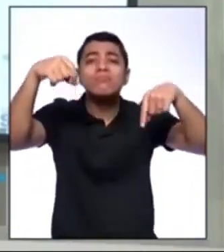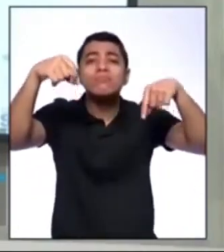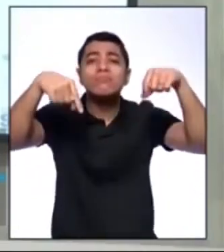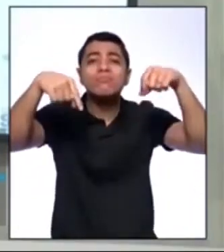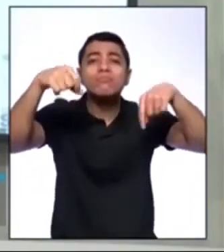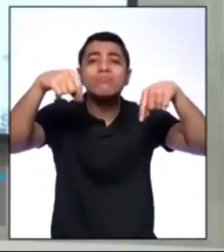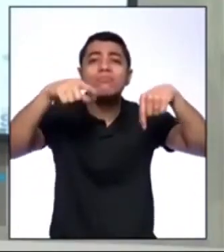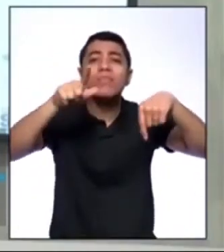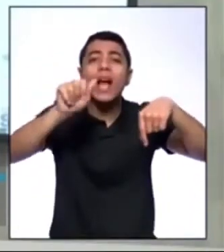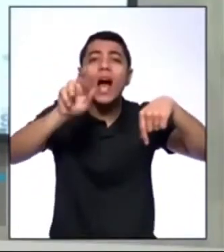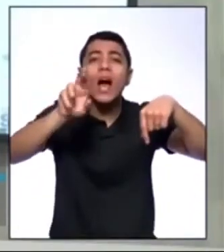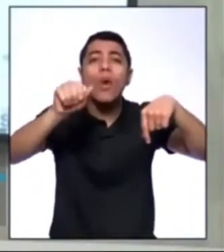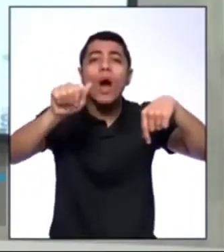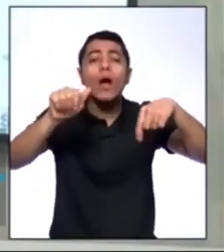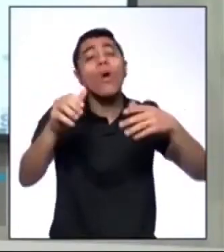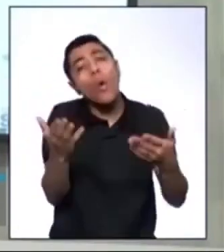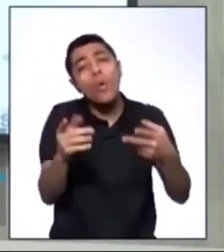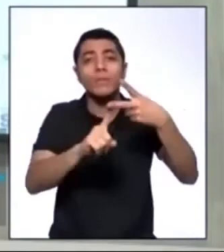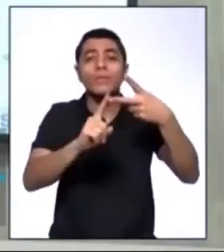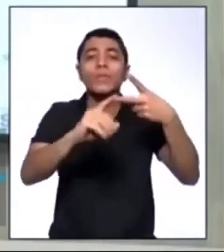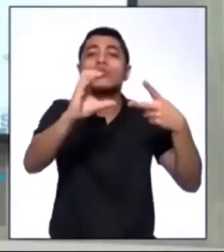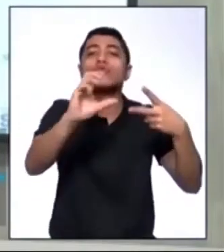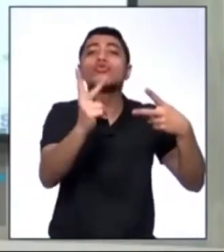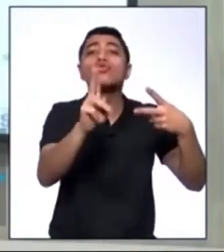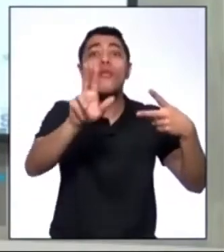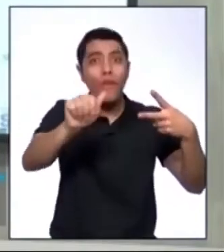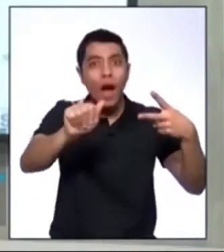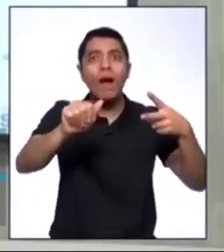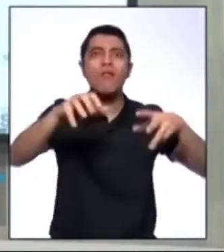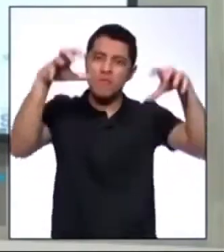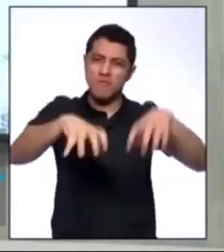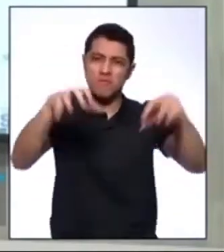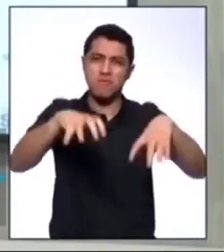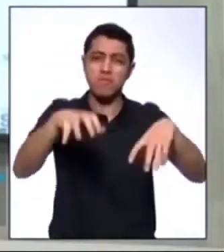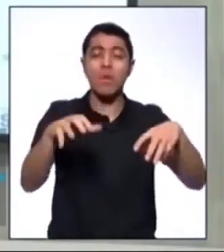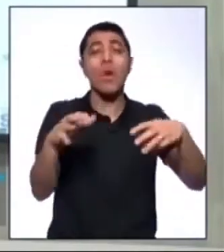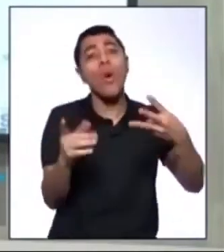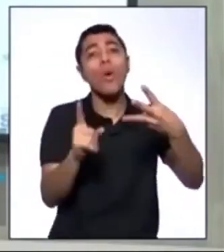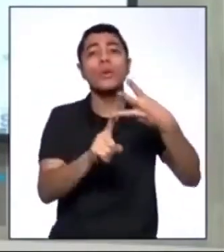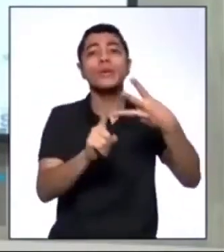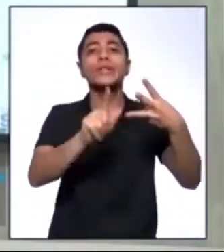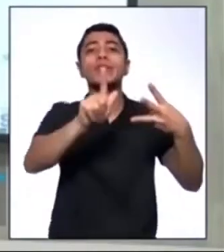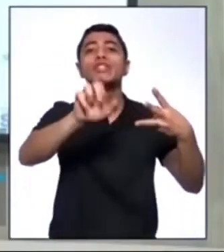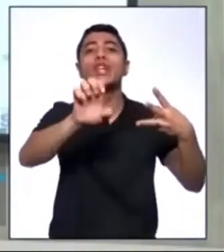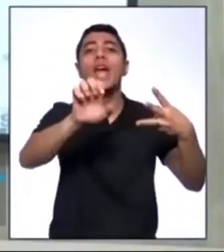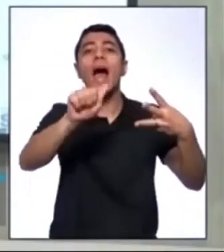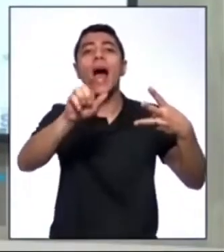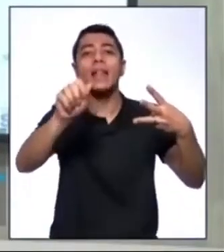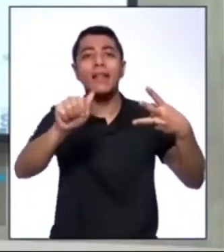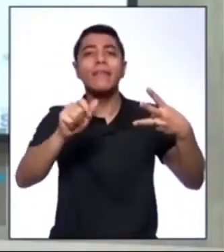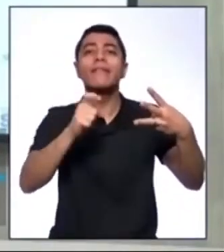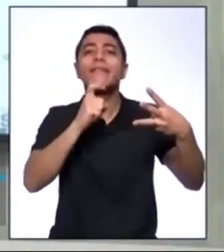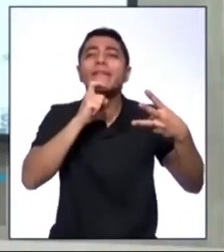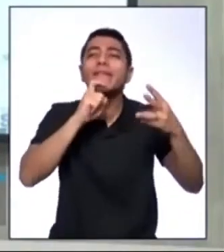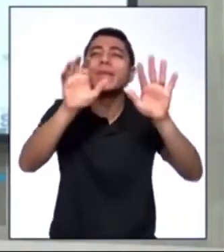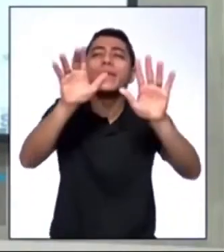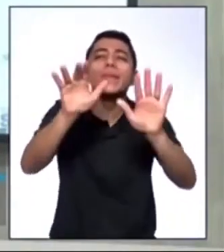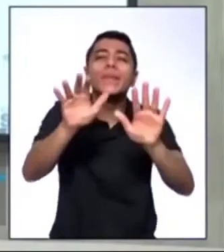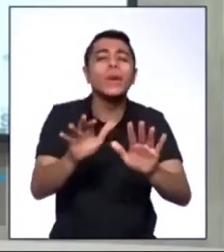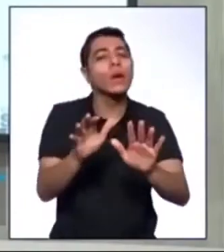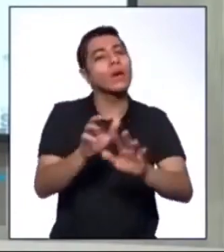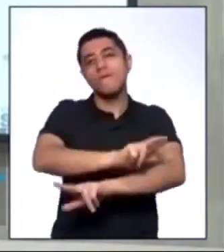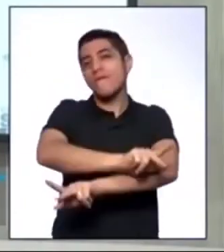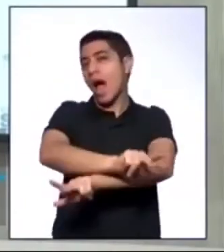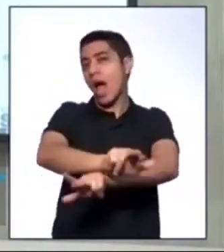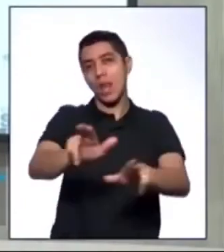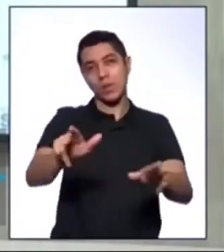são formas de precipitação. Em relação à origem das chuvas, nós temos um destaque. Nós temos tipos